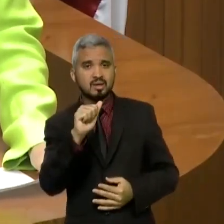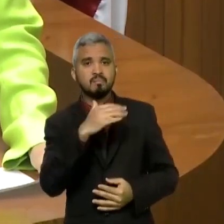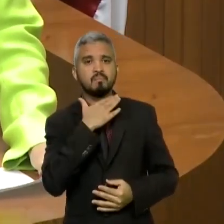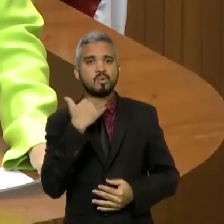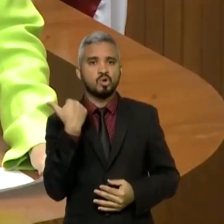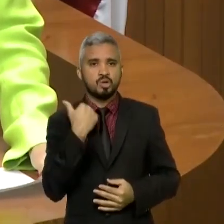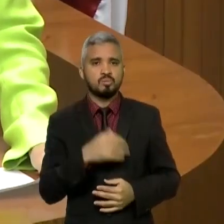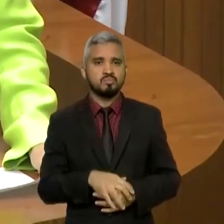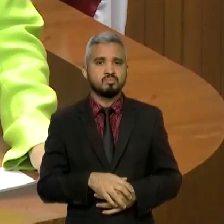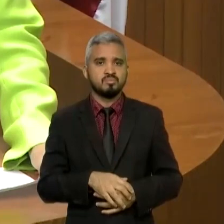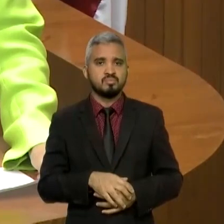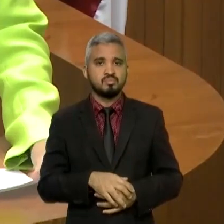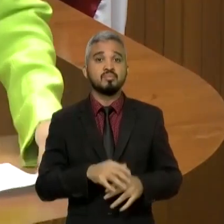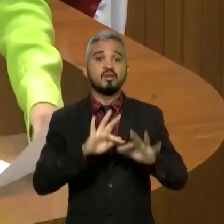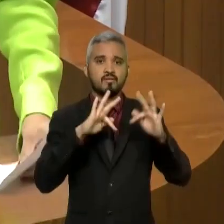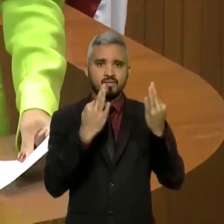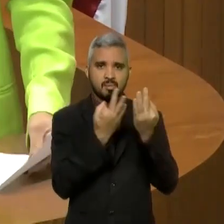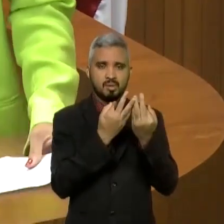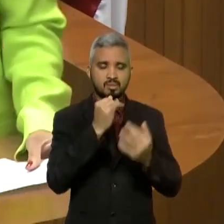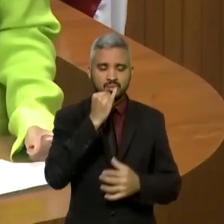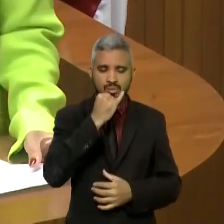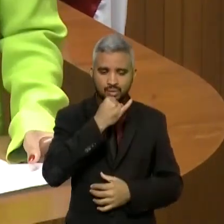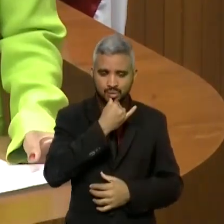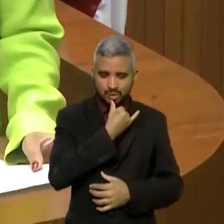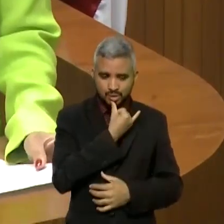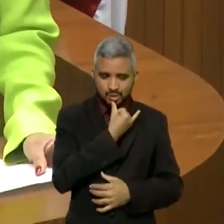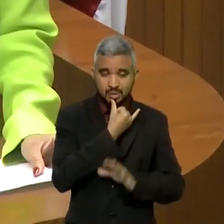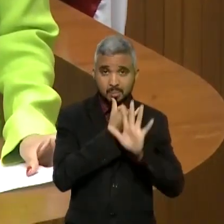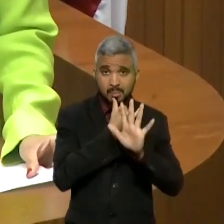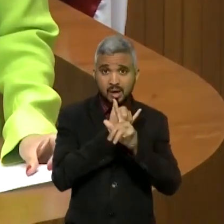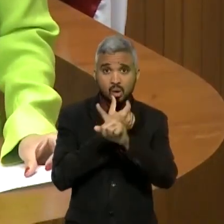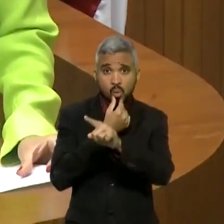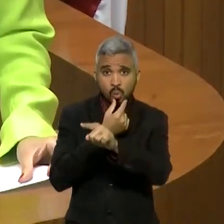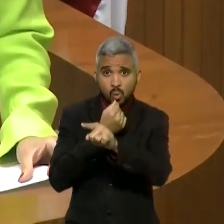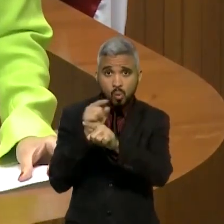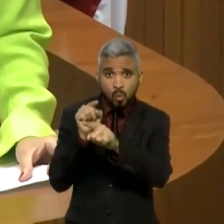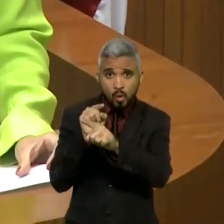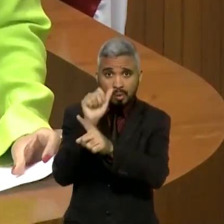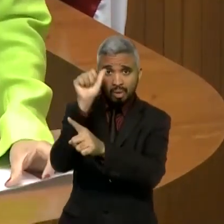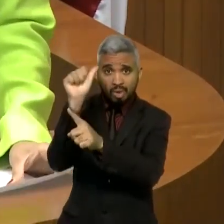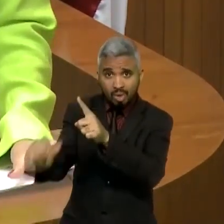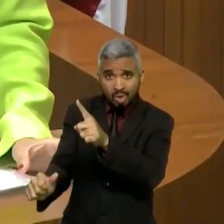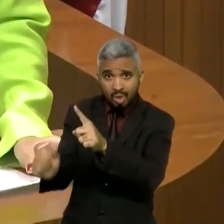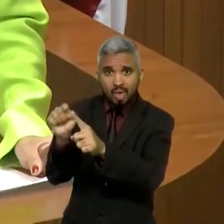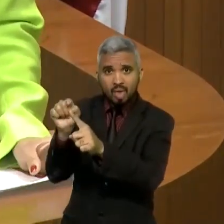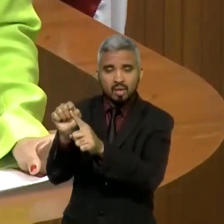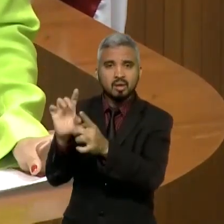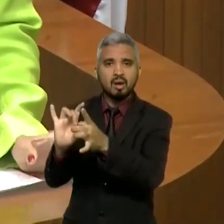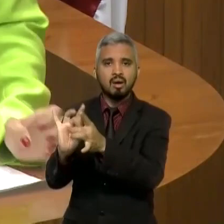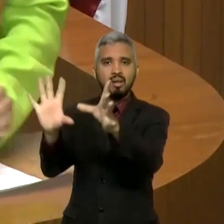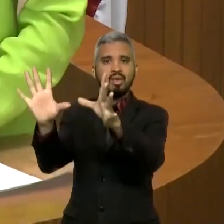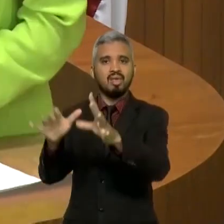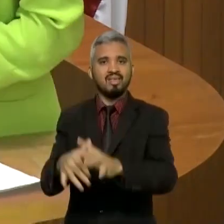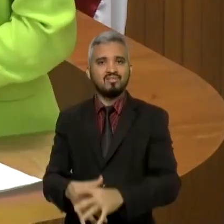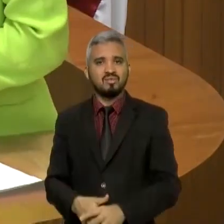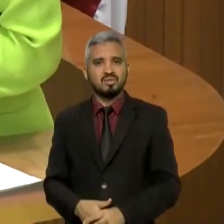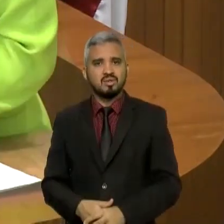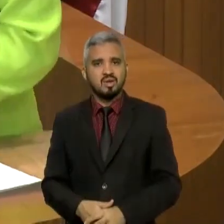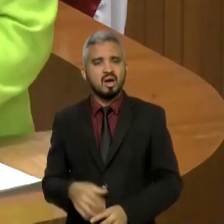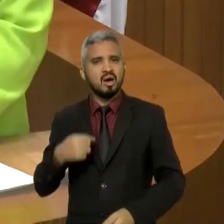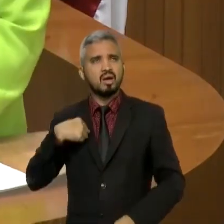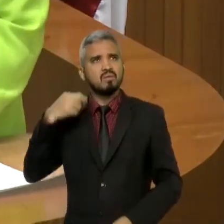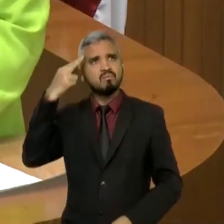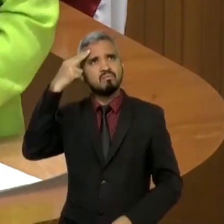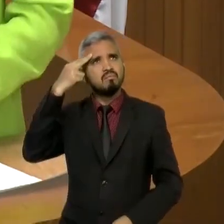solto. E a gente questiona, às vezes, a justiça. A gente começa a questionar e começa a se